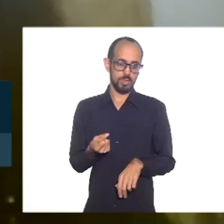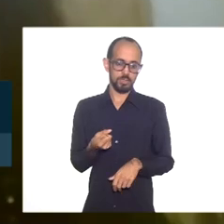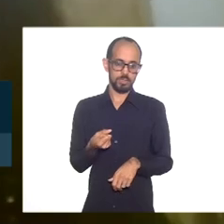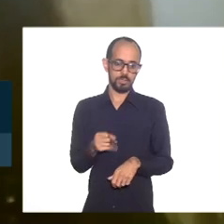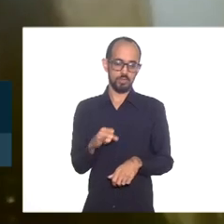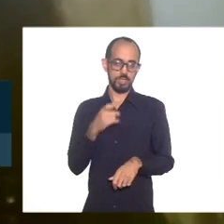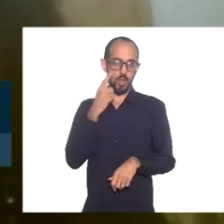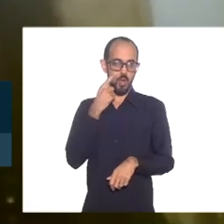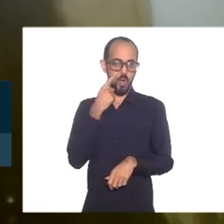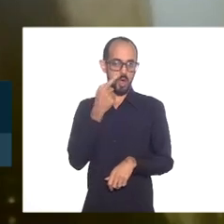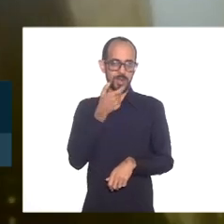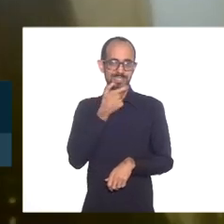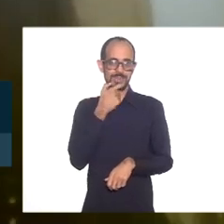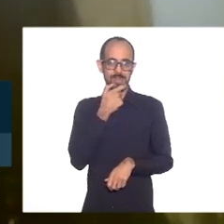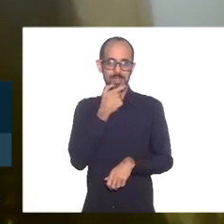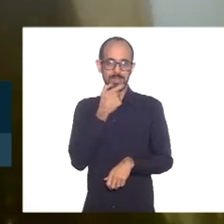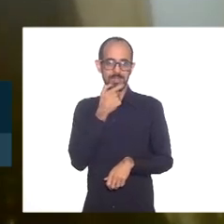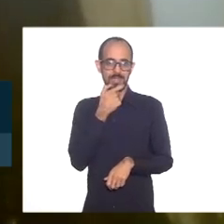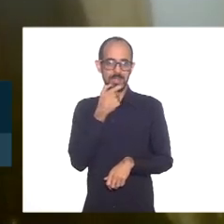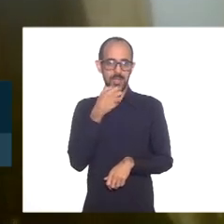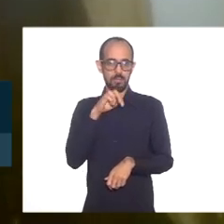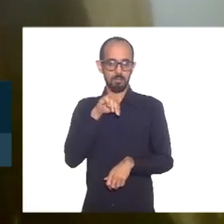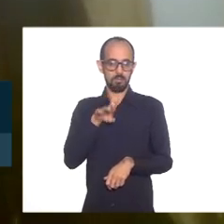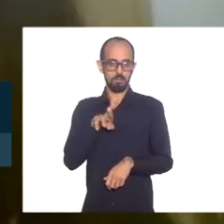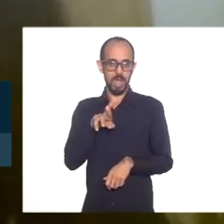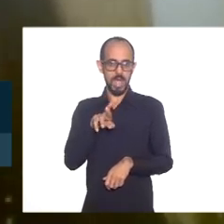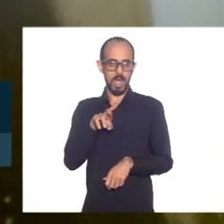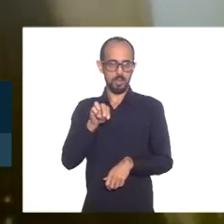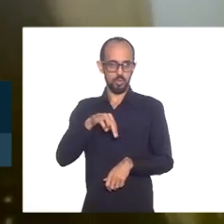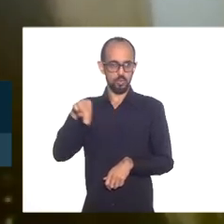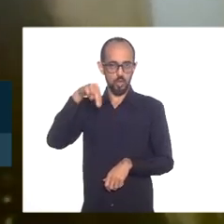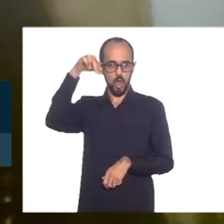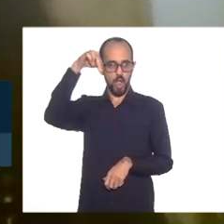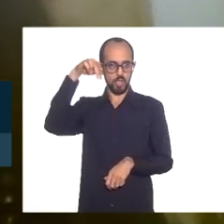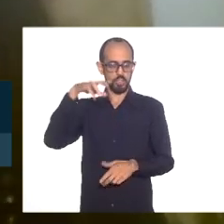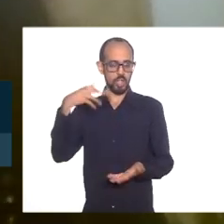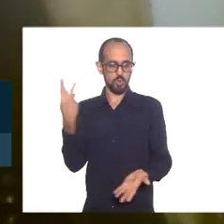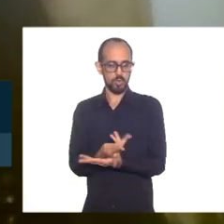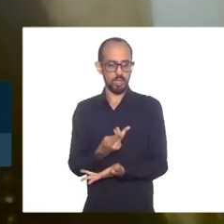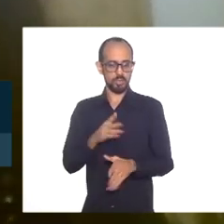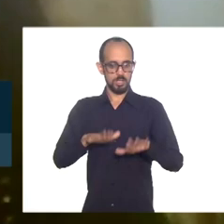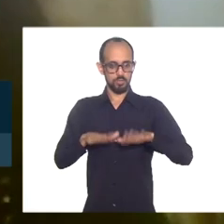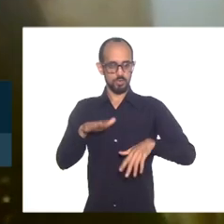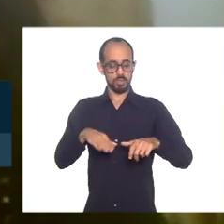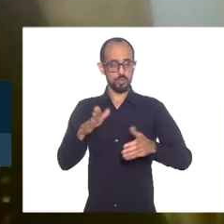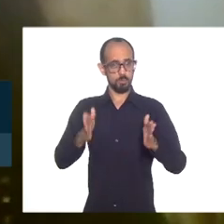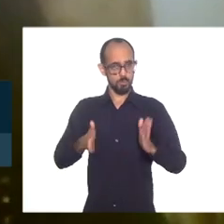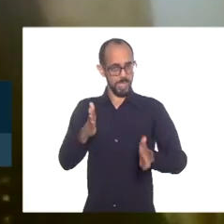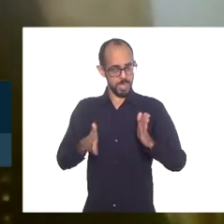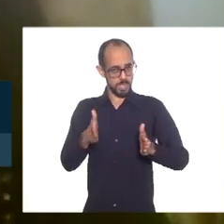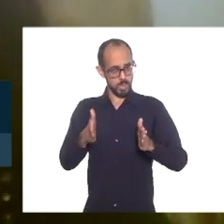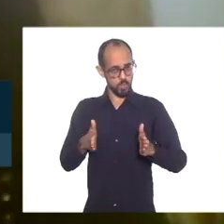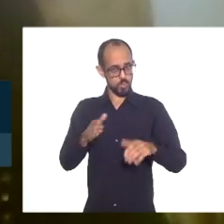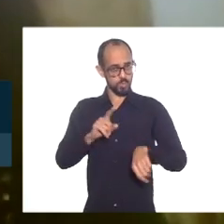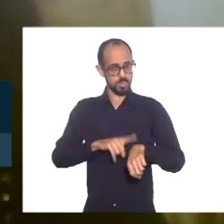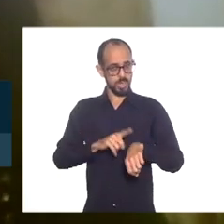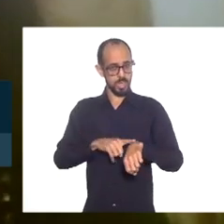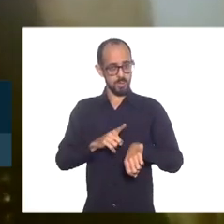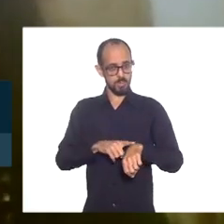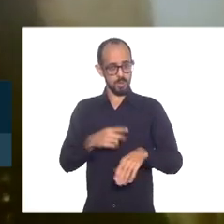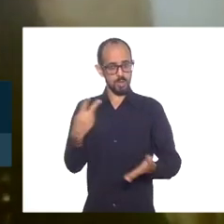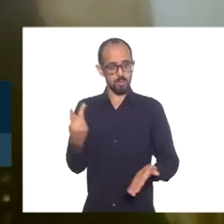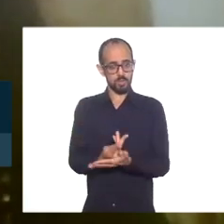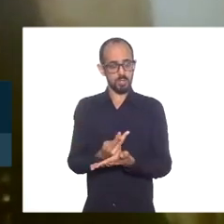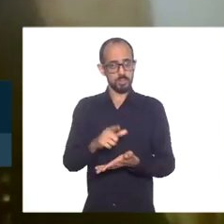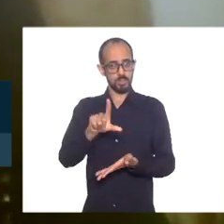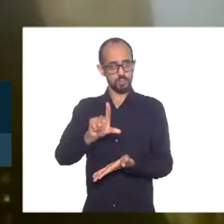Unido, por exemplo, o Mar do Norte, né, você vai ver que, num determinado período de tempo lá, eles